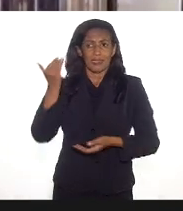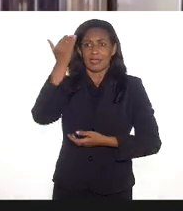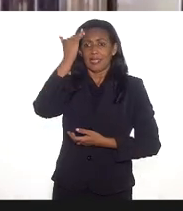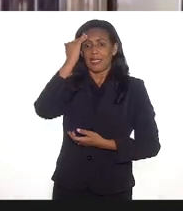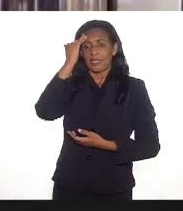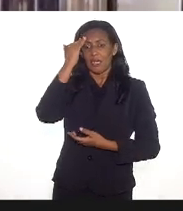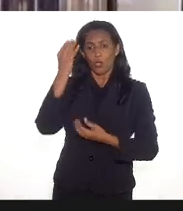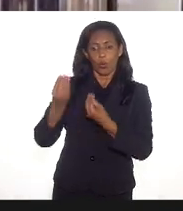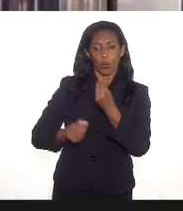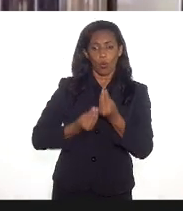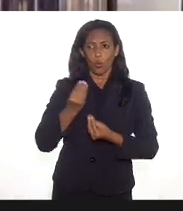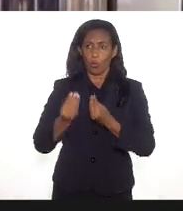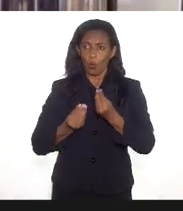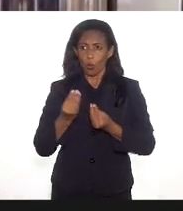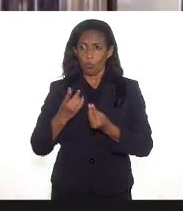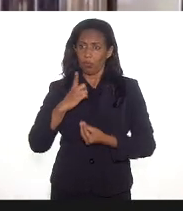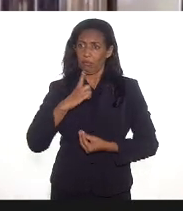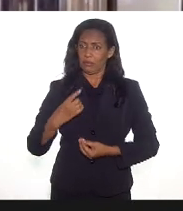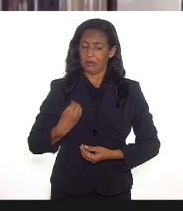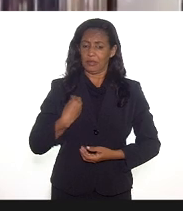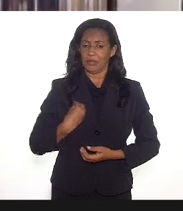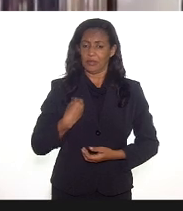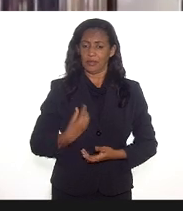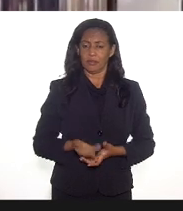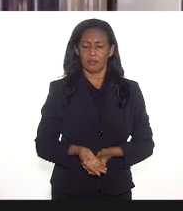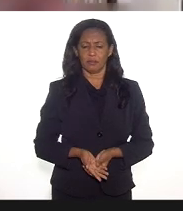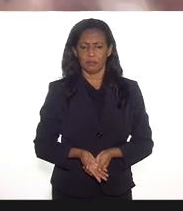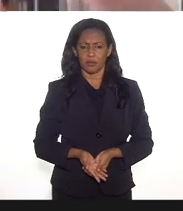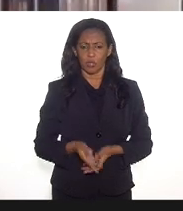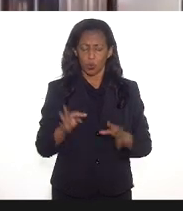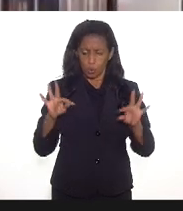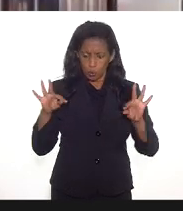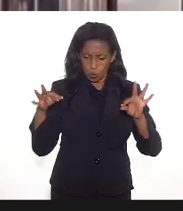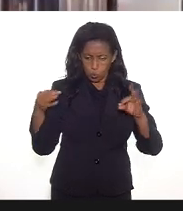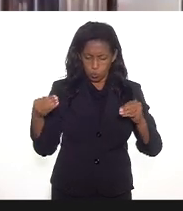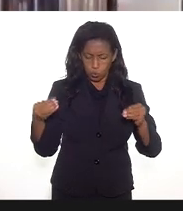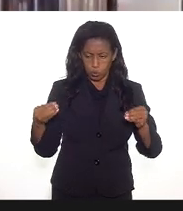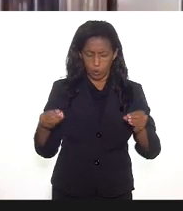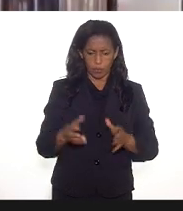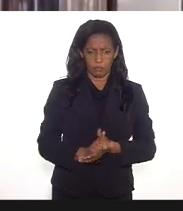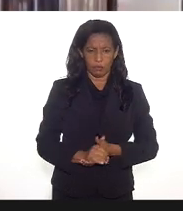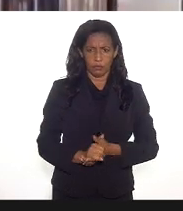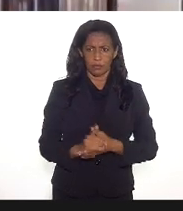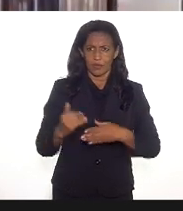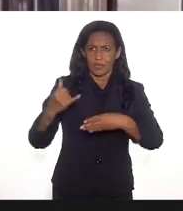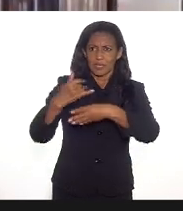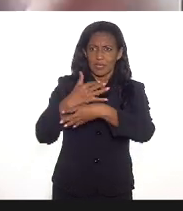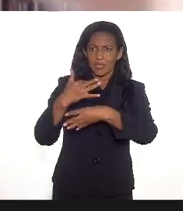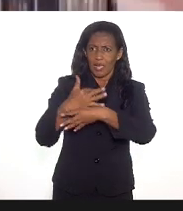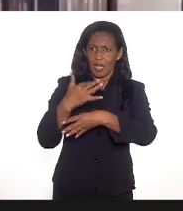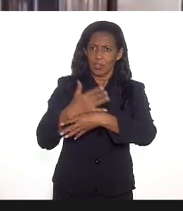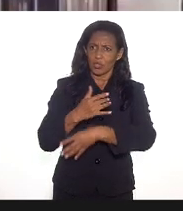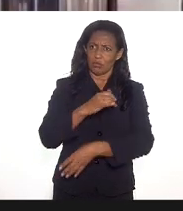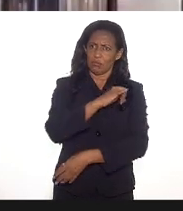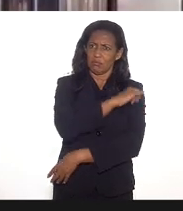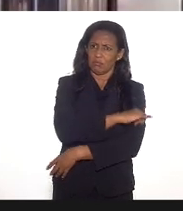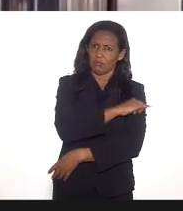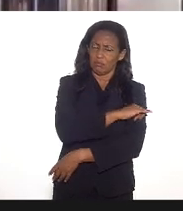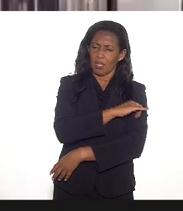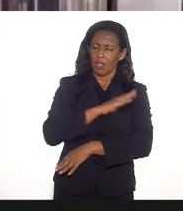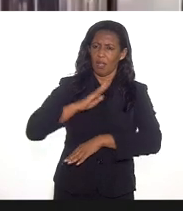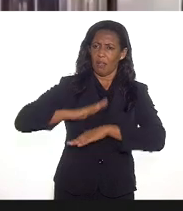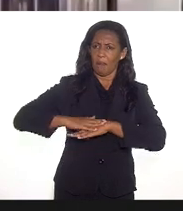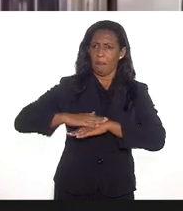entender como que existe, né, tudo na cidade do Rio de Janeiro, um pouco